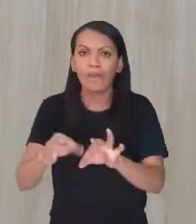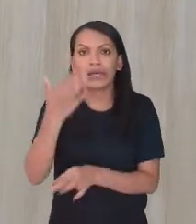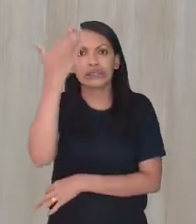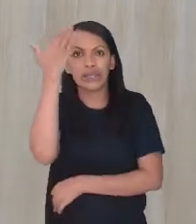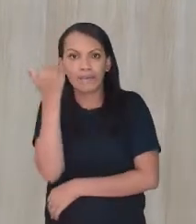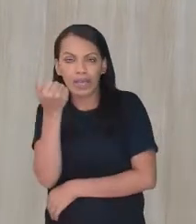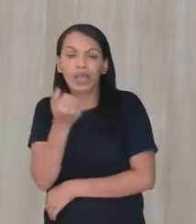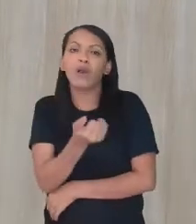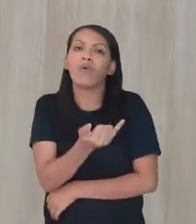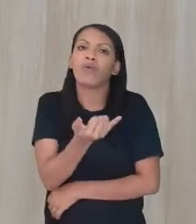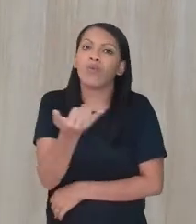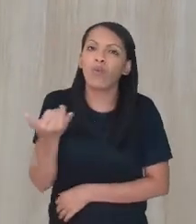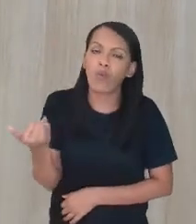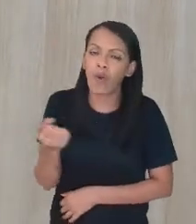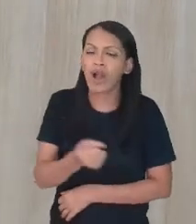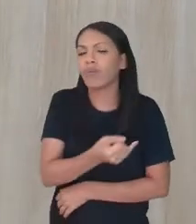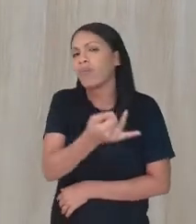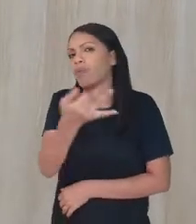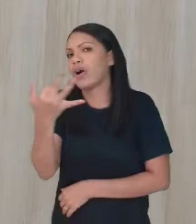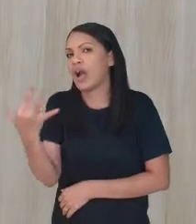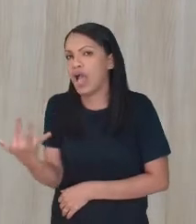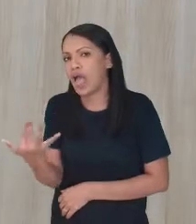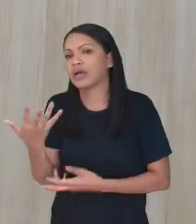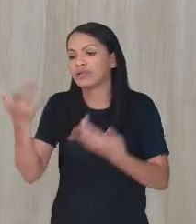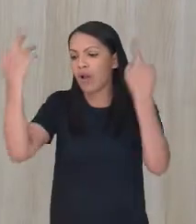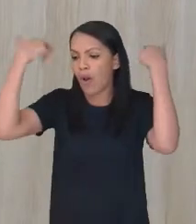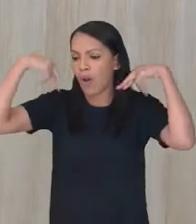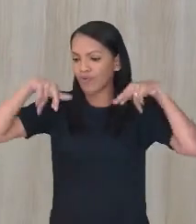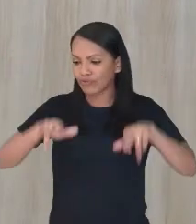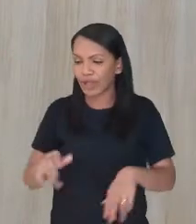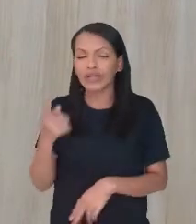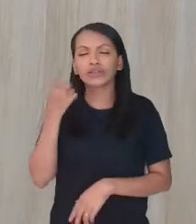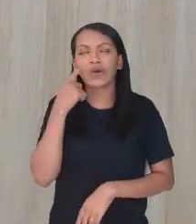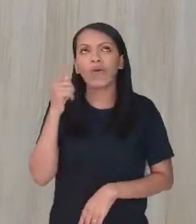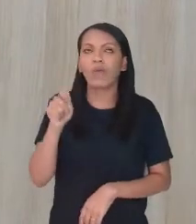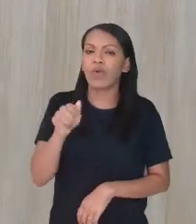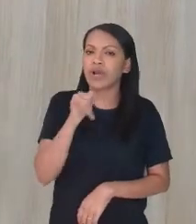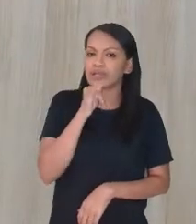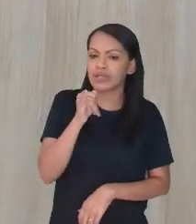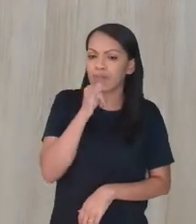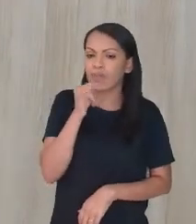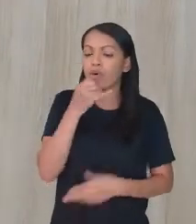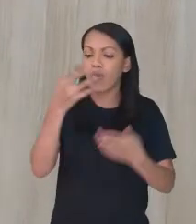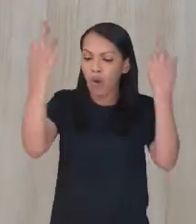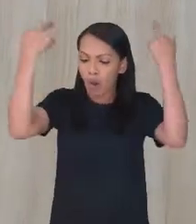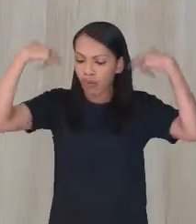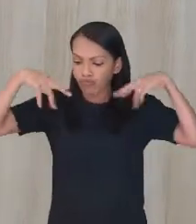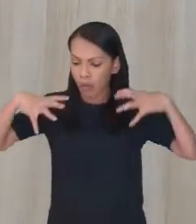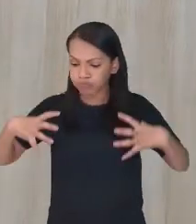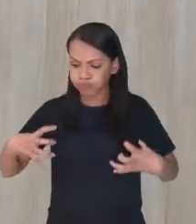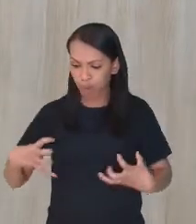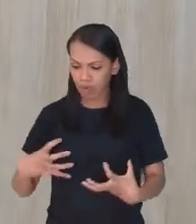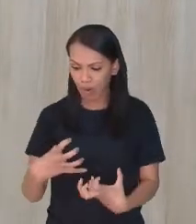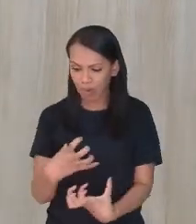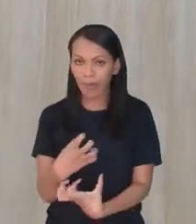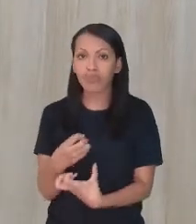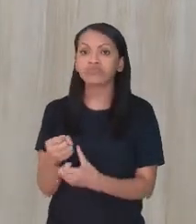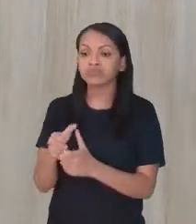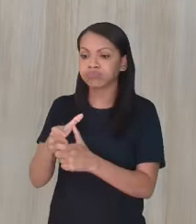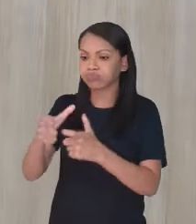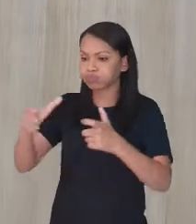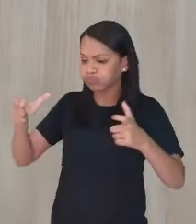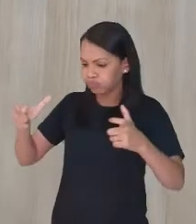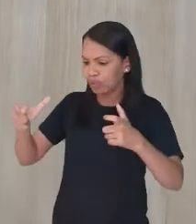corda e davam um nó. Para cada animal, ele dava um nó. Então, ele tinha lá uma corda com